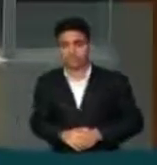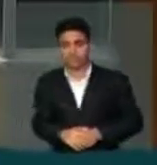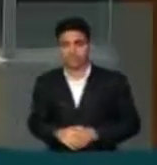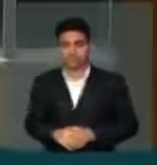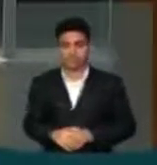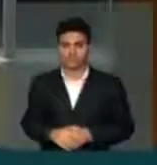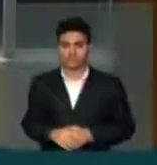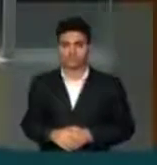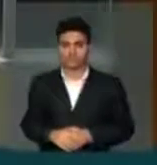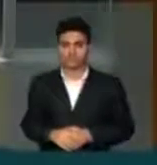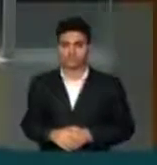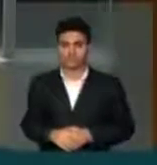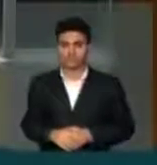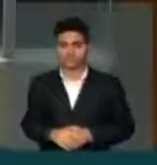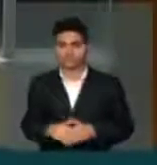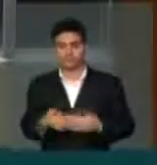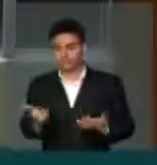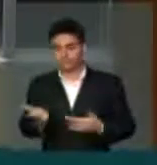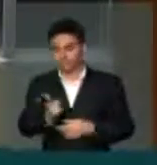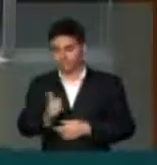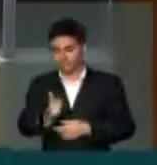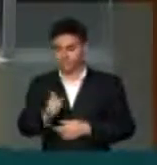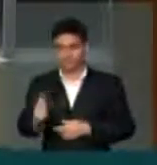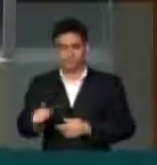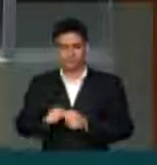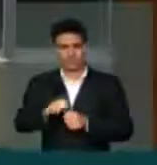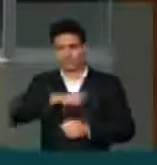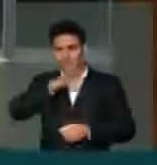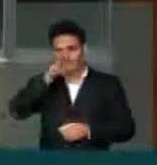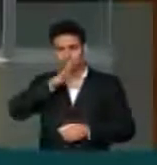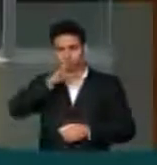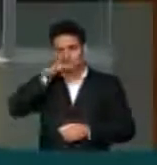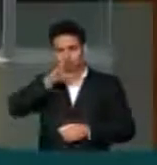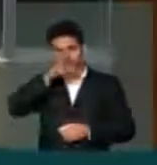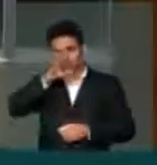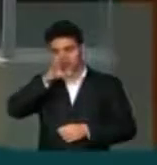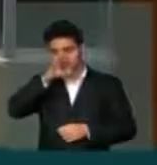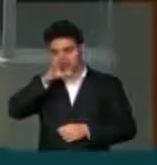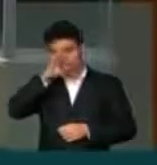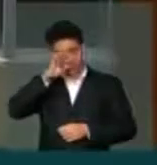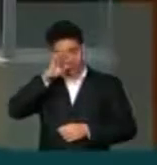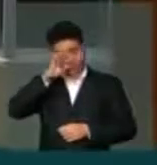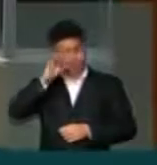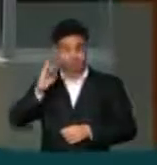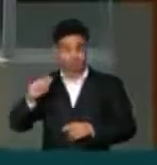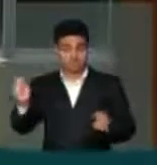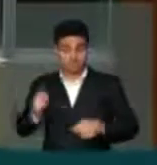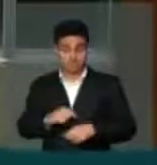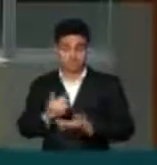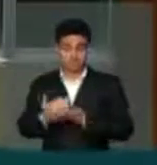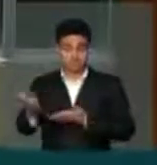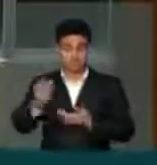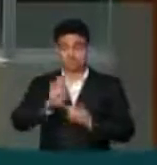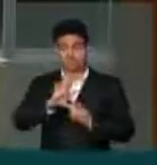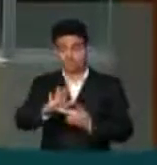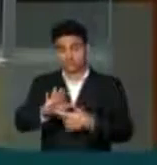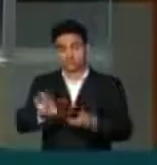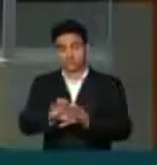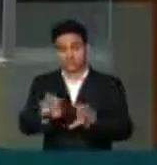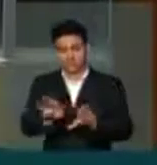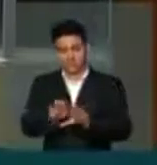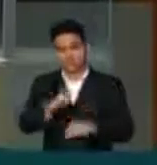fermentação direitista, fascistoide, né, comece a se manifestar e